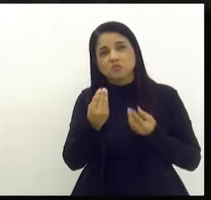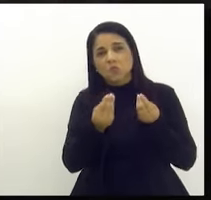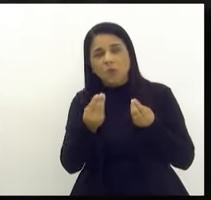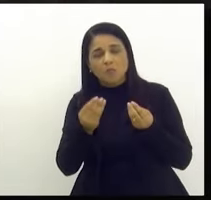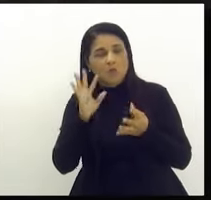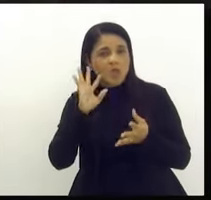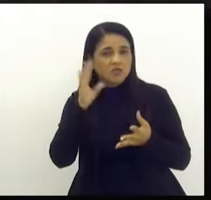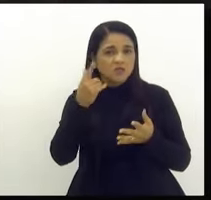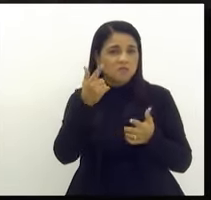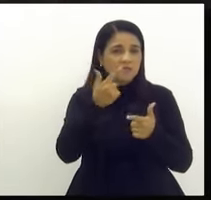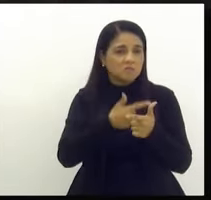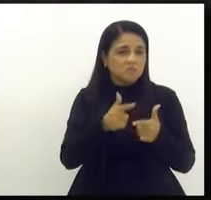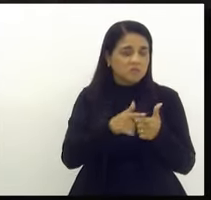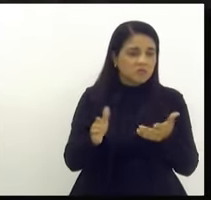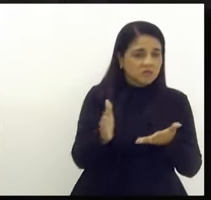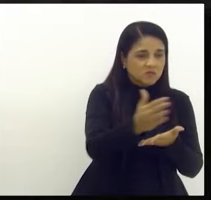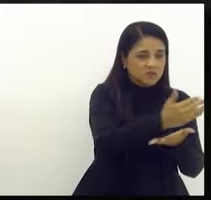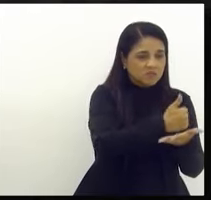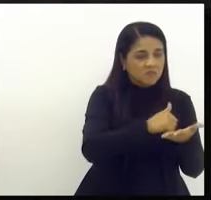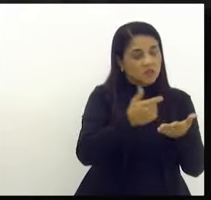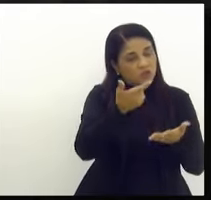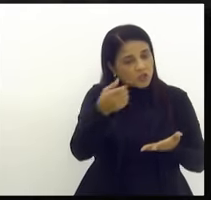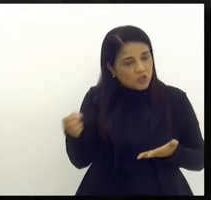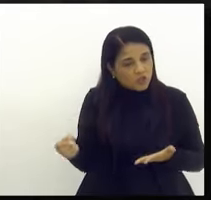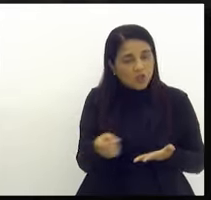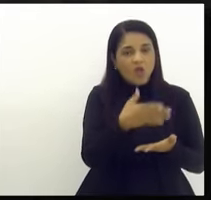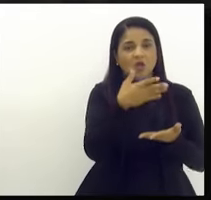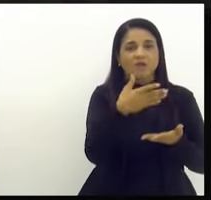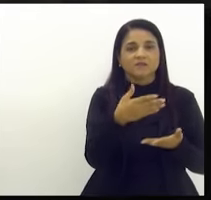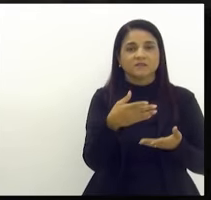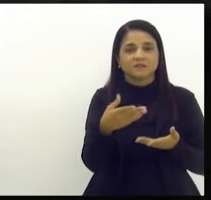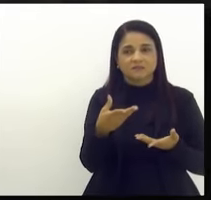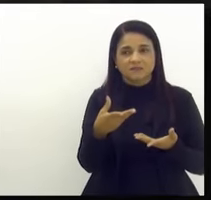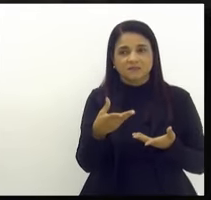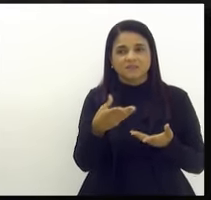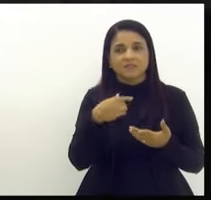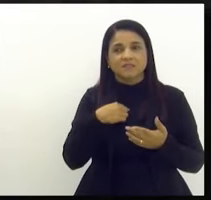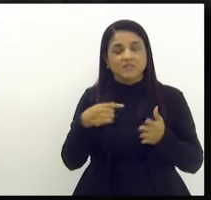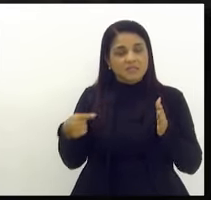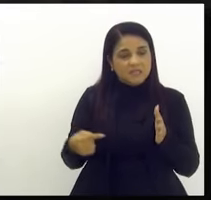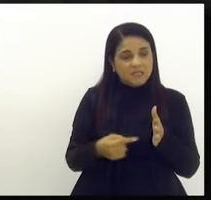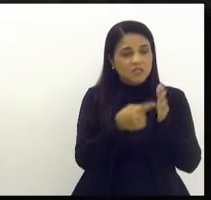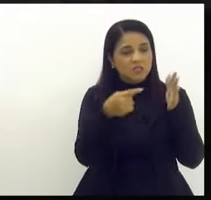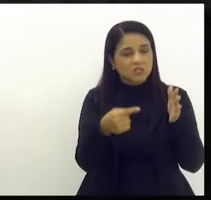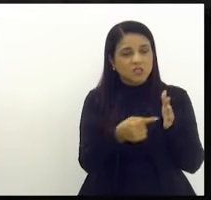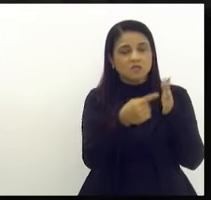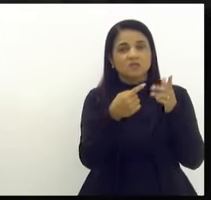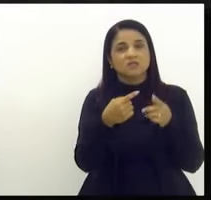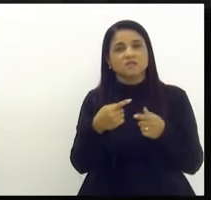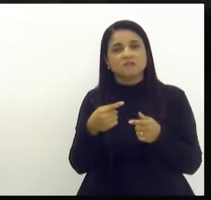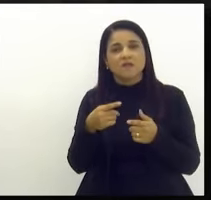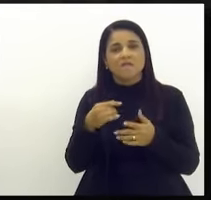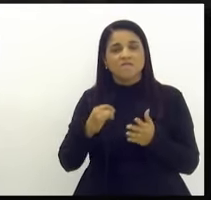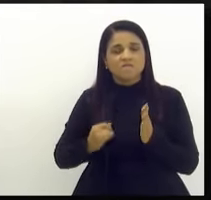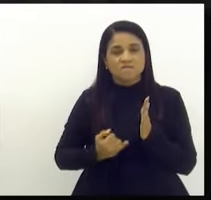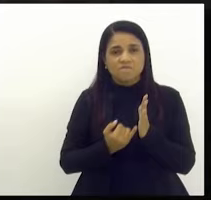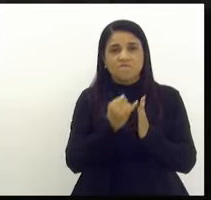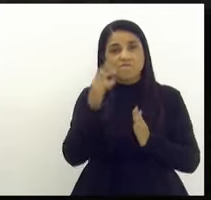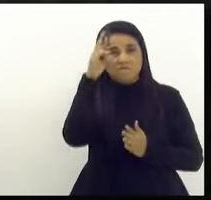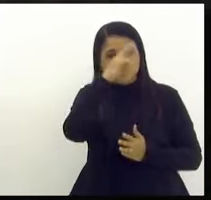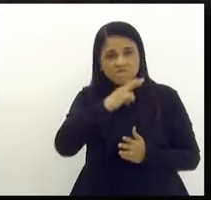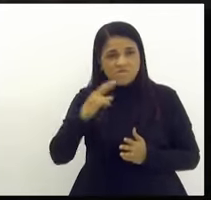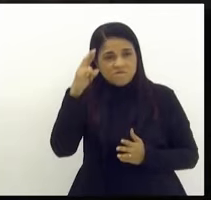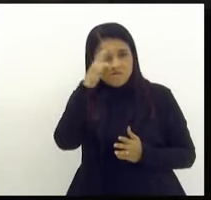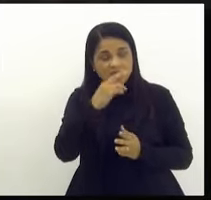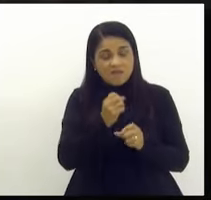para arrecadação de novas receitas e rever as renúncias fiscais que ano a ano chegam